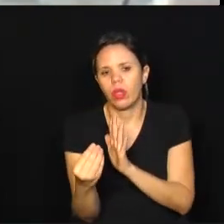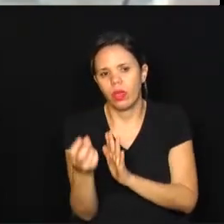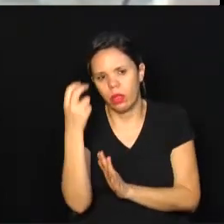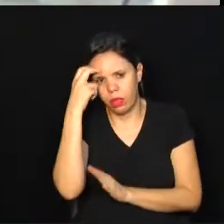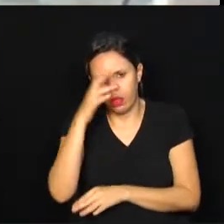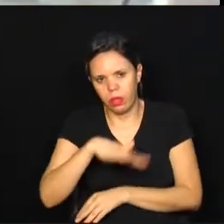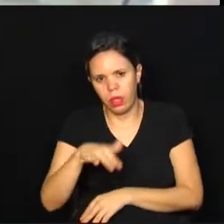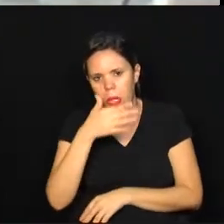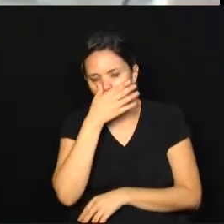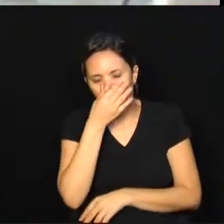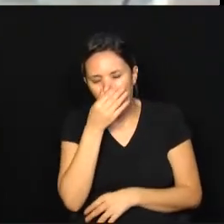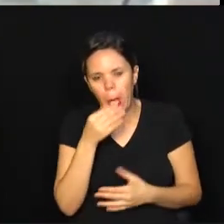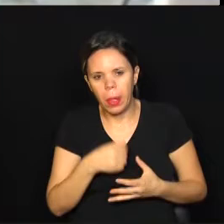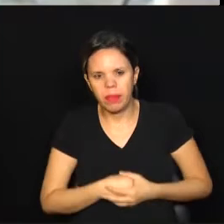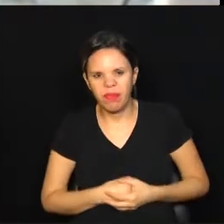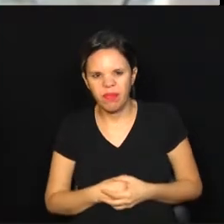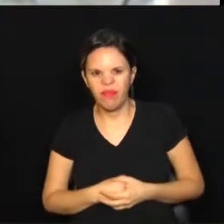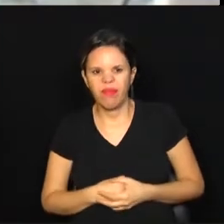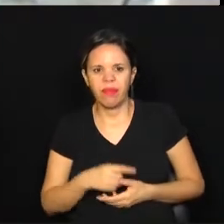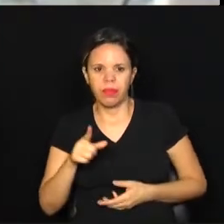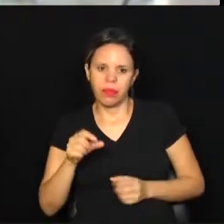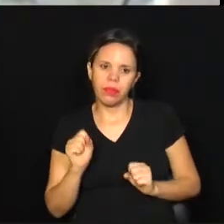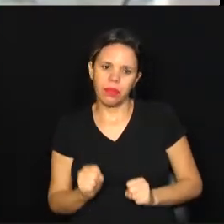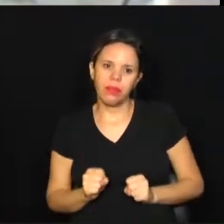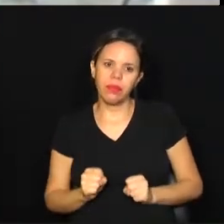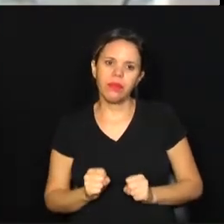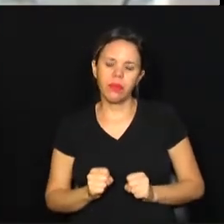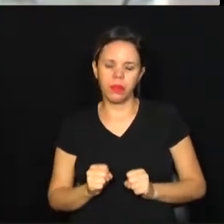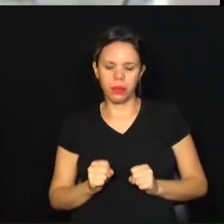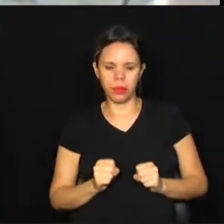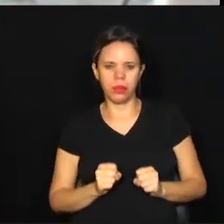cultura, ela